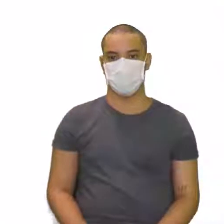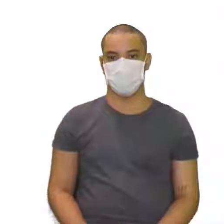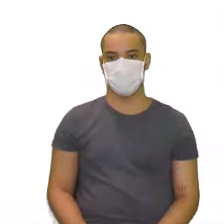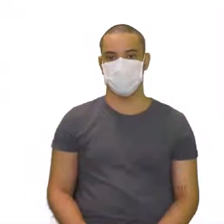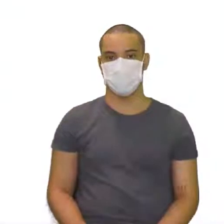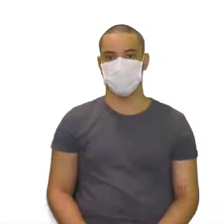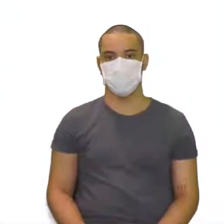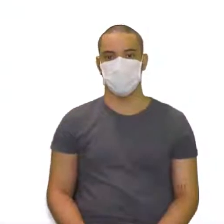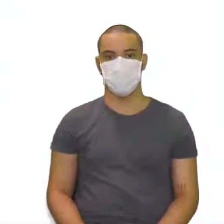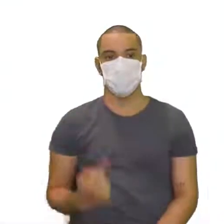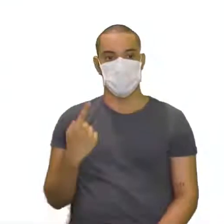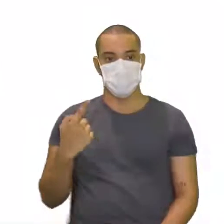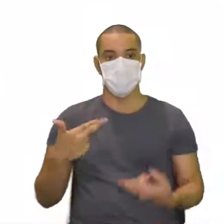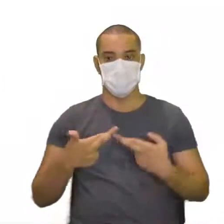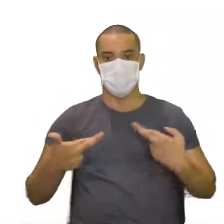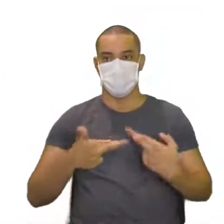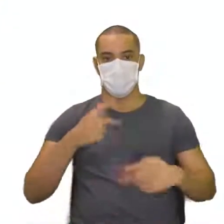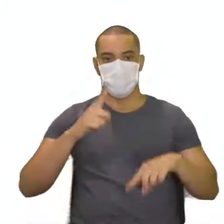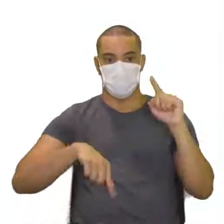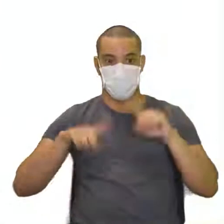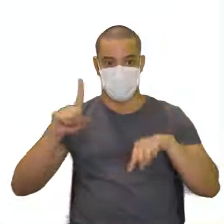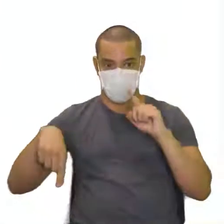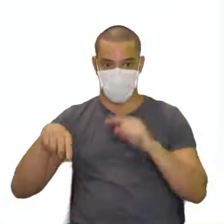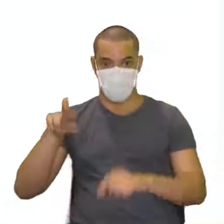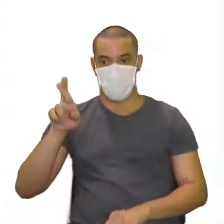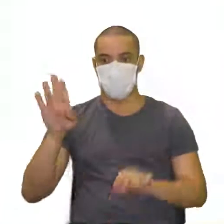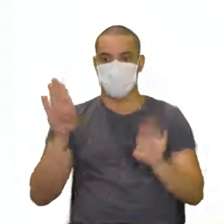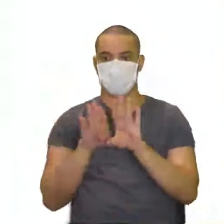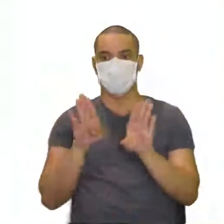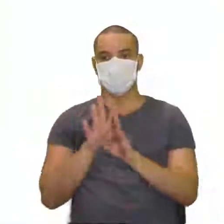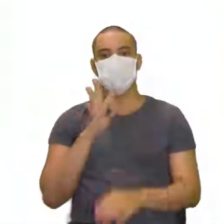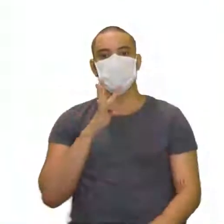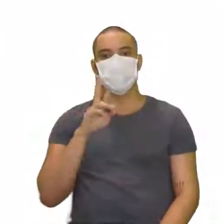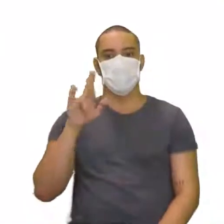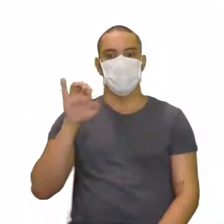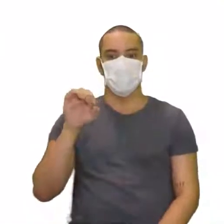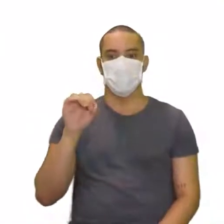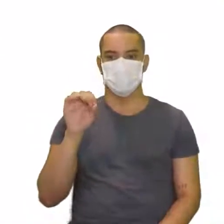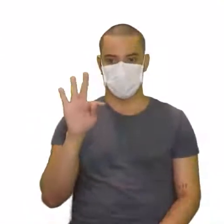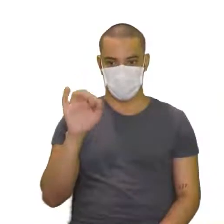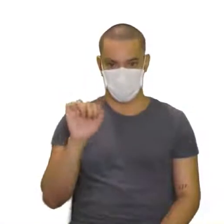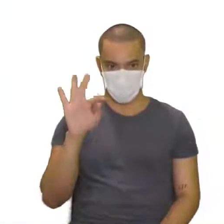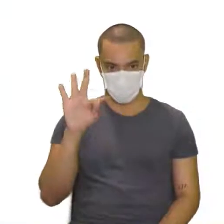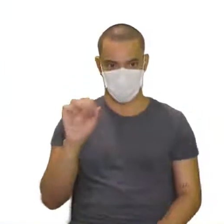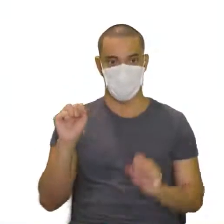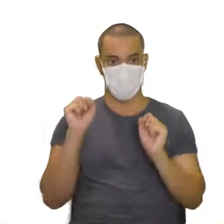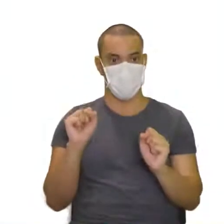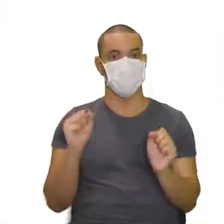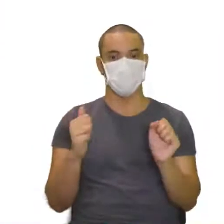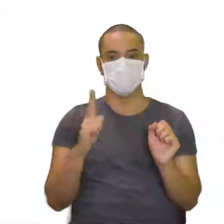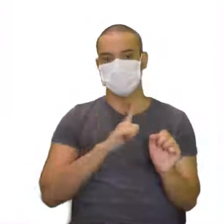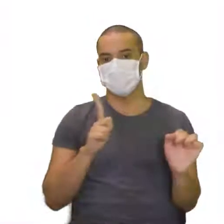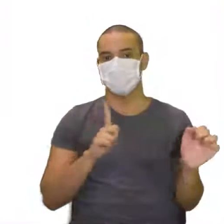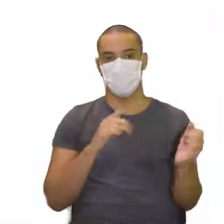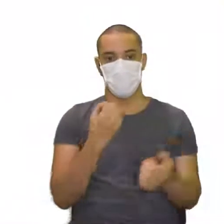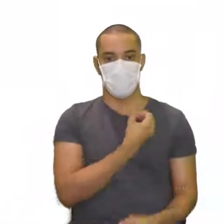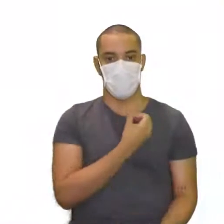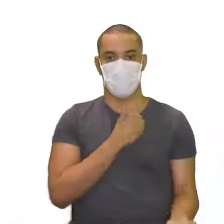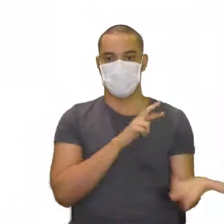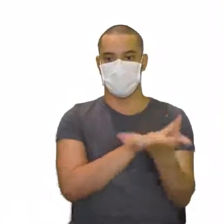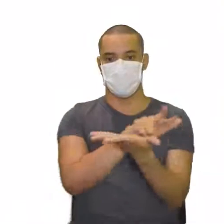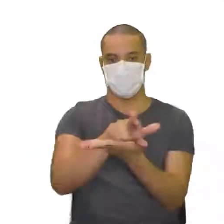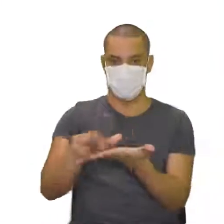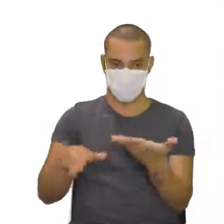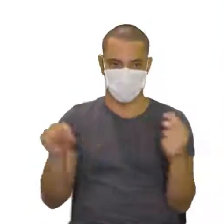Um resistor variável R, também conhecido como reostato, pode assumir diferentes valores, fazendo com